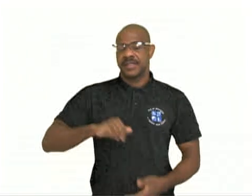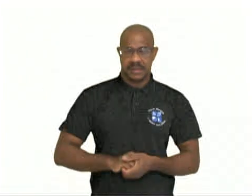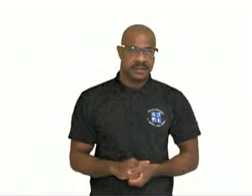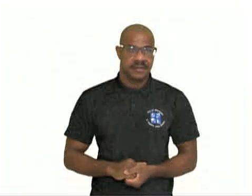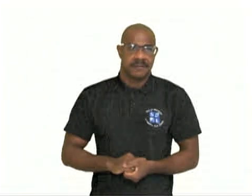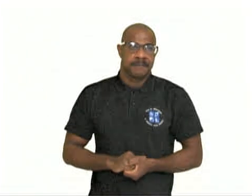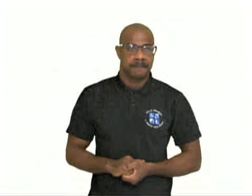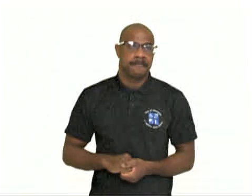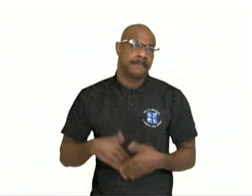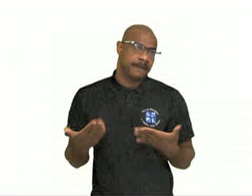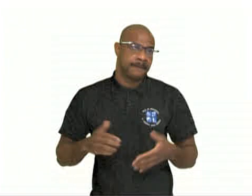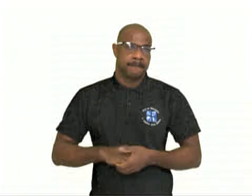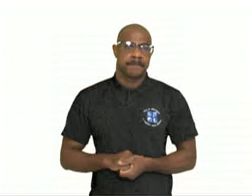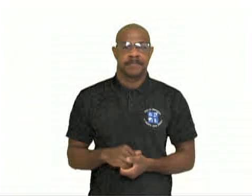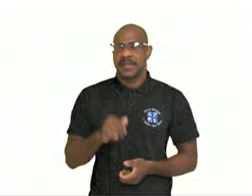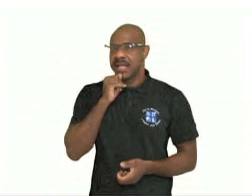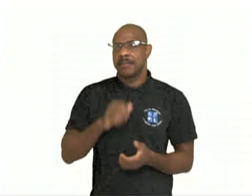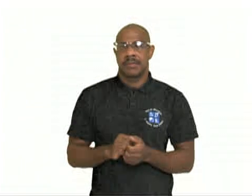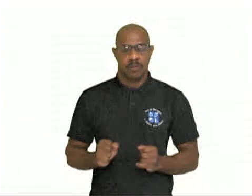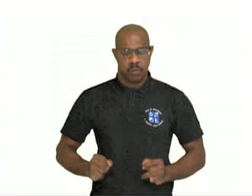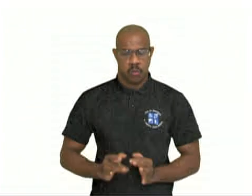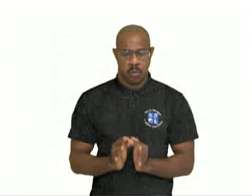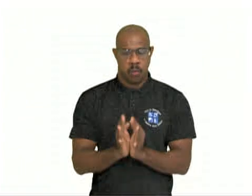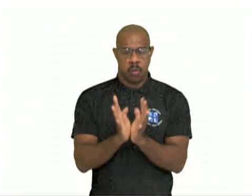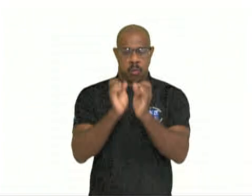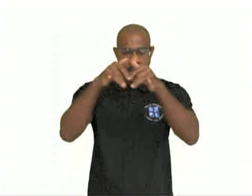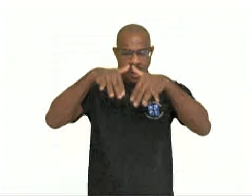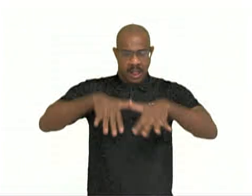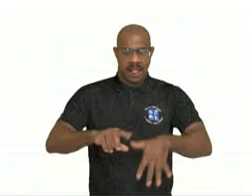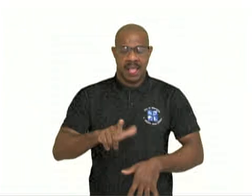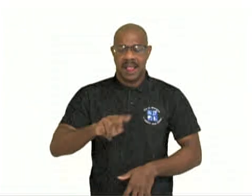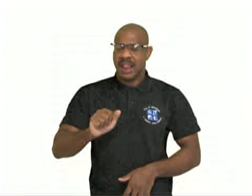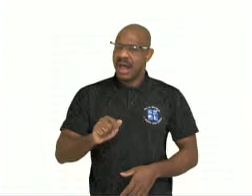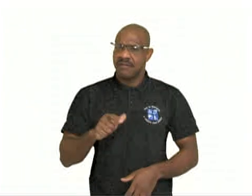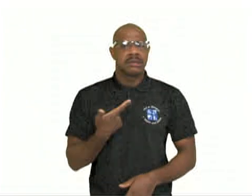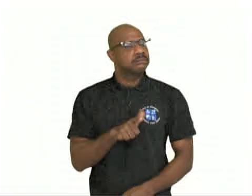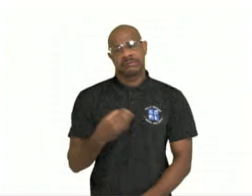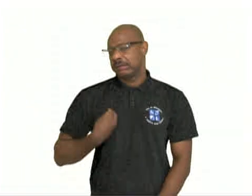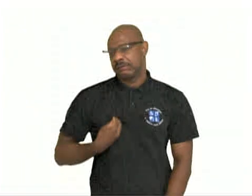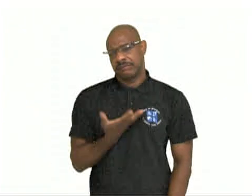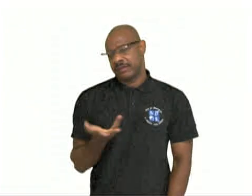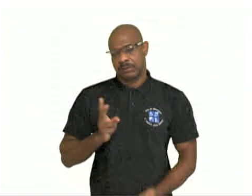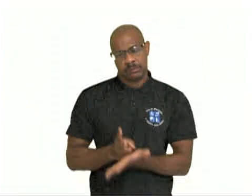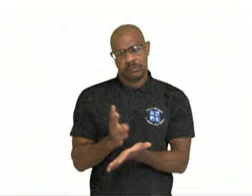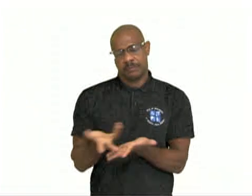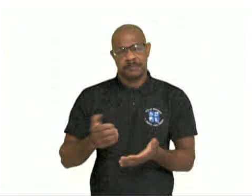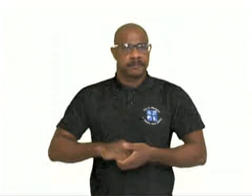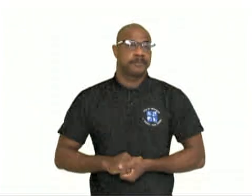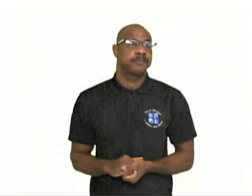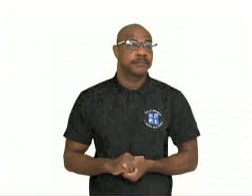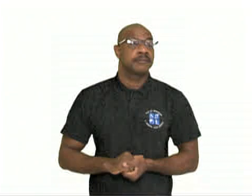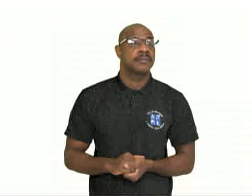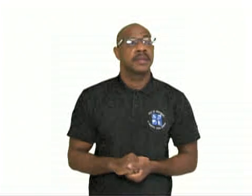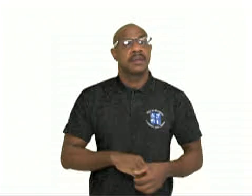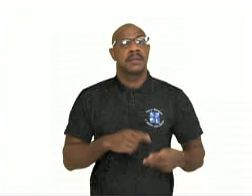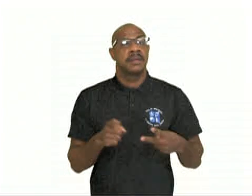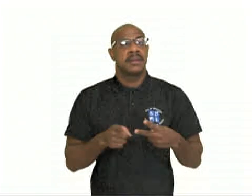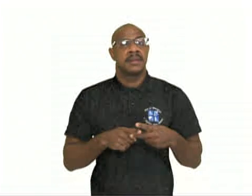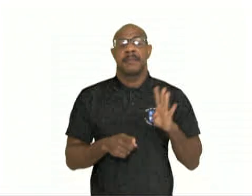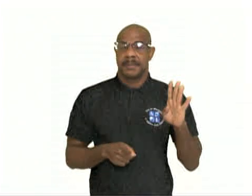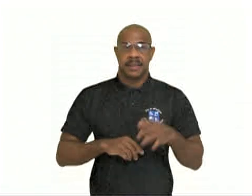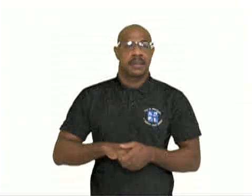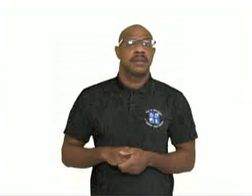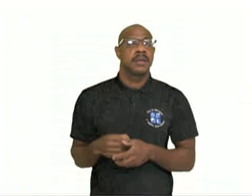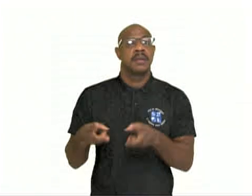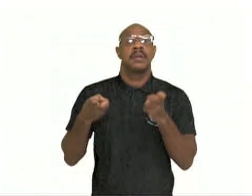sendo lava, temperatura elevada, a gente não teria possibilidade da vida. E na letra B, qual a diferença que podemos